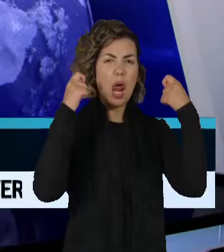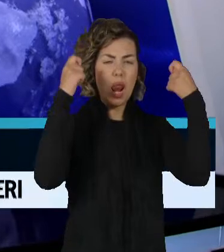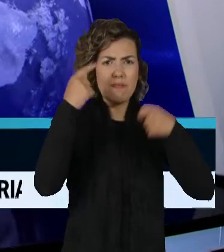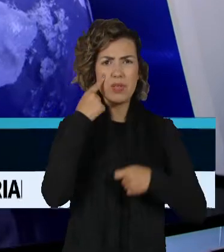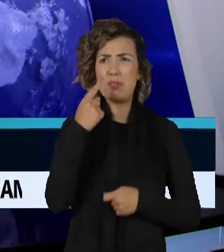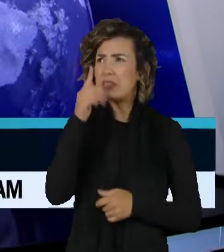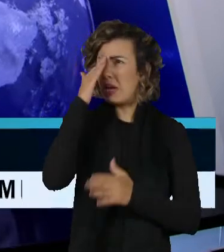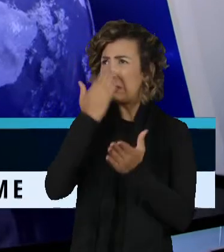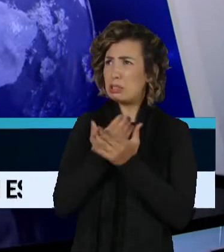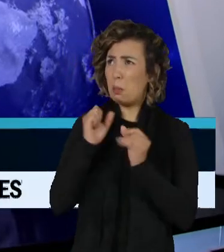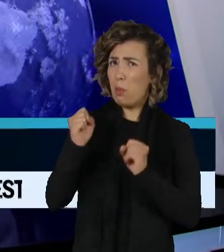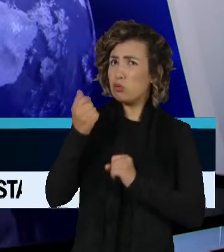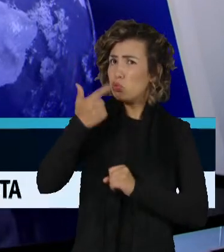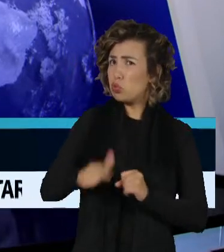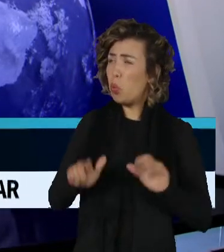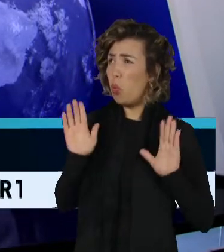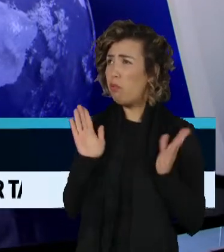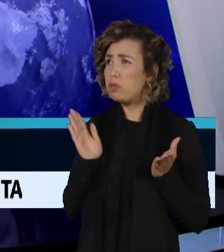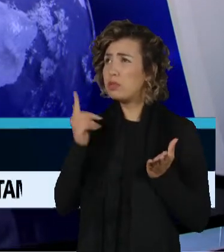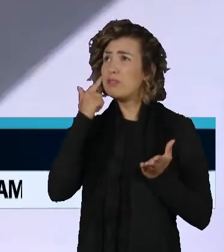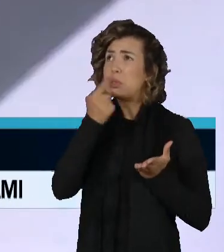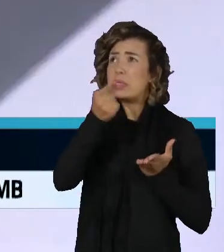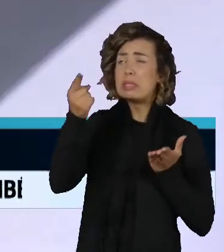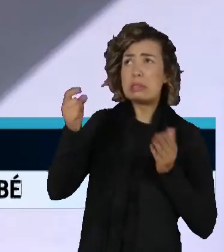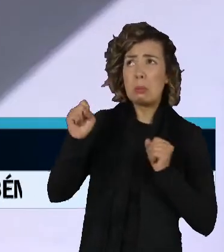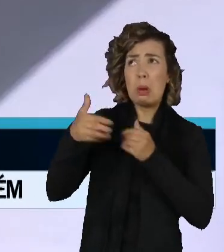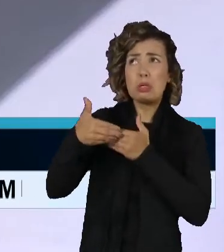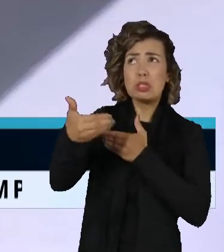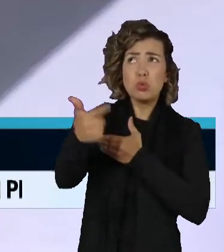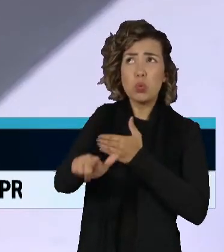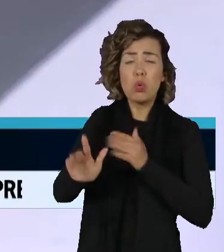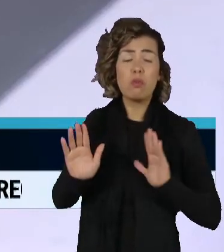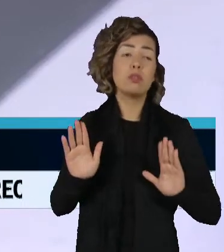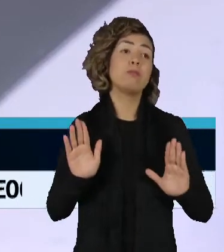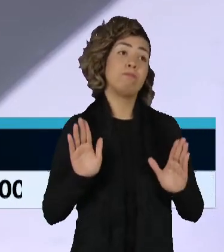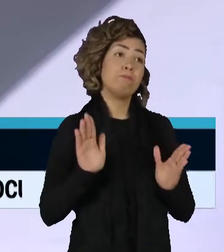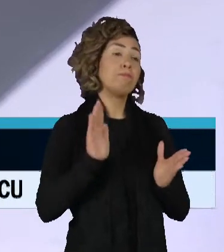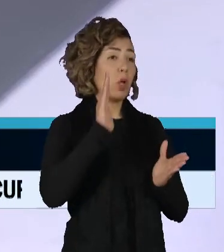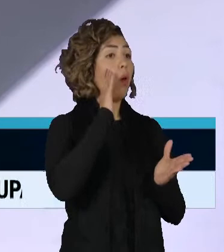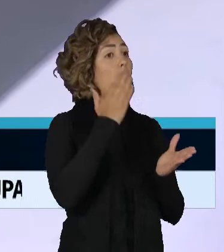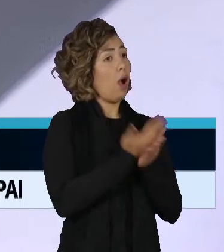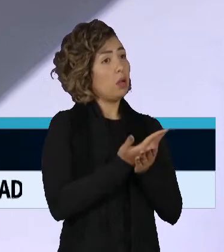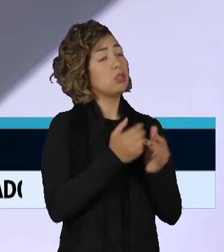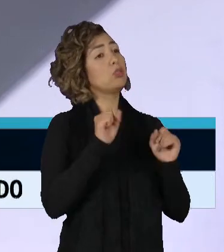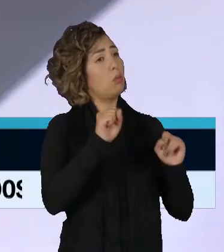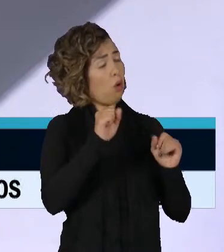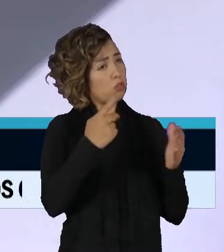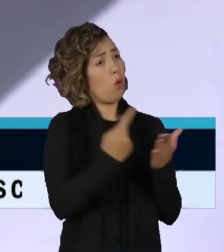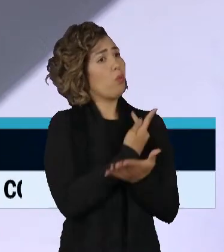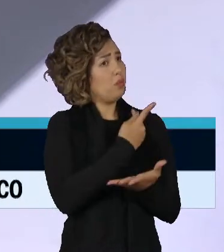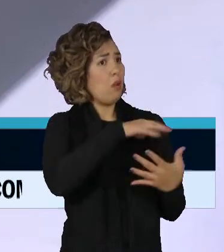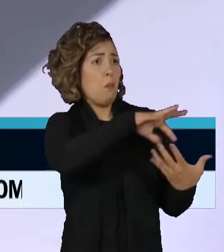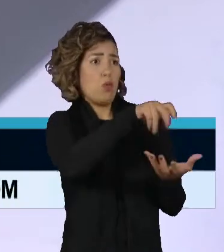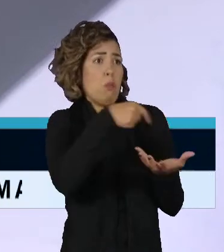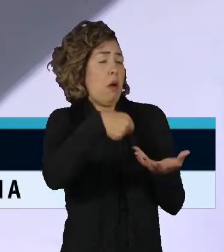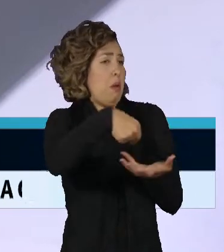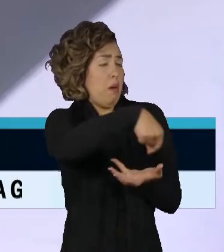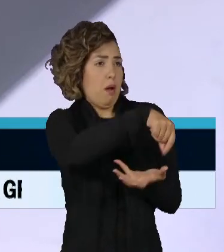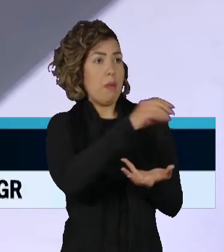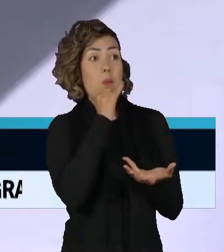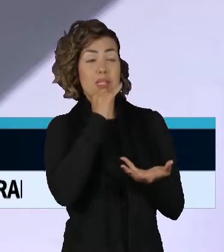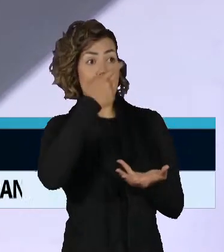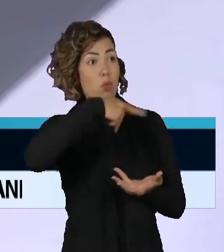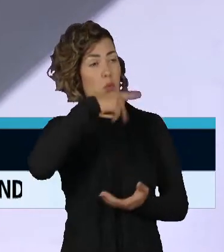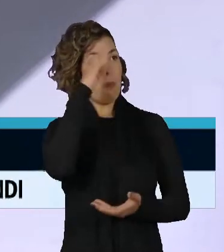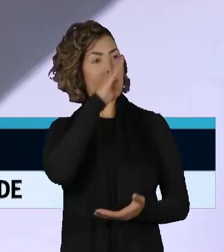de se repetir? Estava olhando para essa situação hoje. Olha, eu acho que esse risco existe hoje no mundo inteiro, né? Quer dizer, aqui no Brasil era